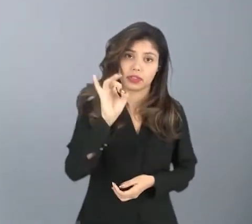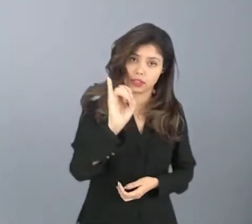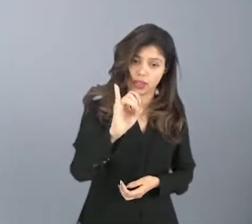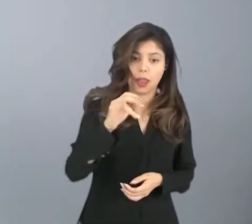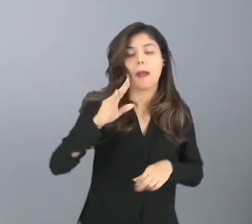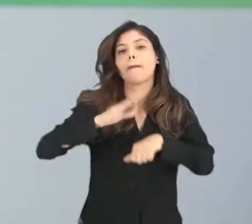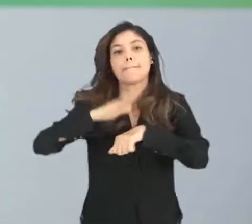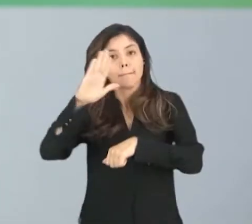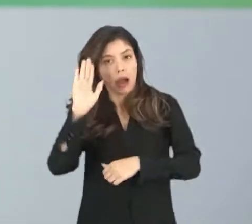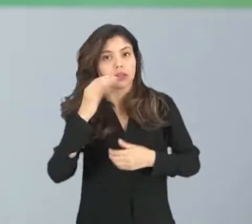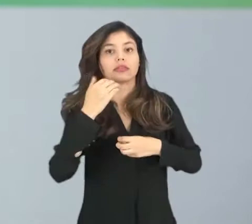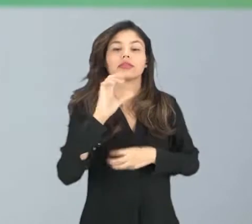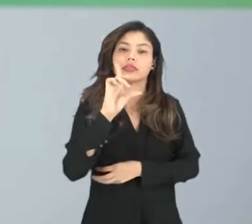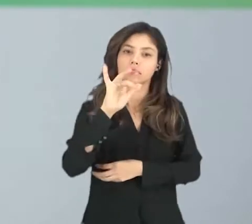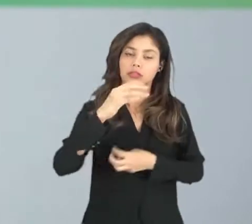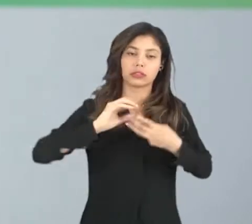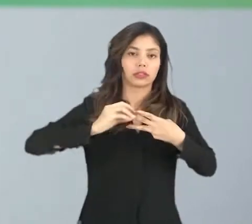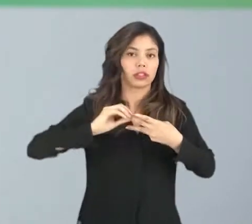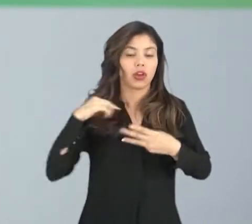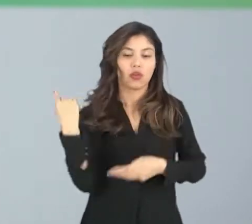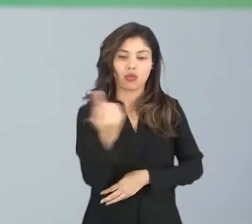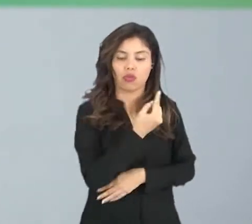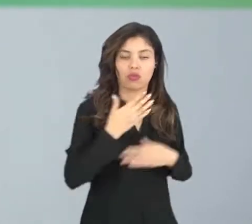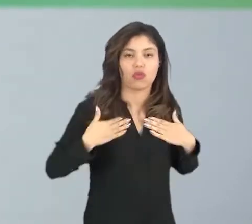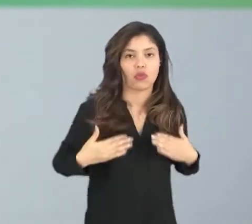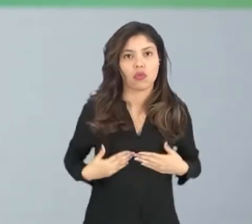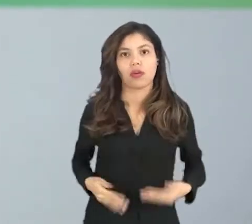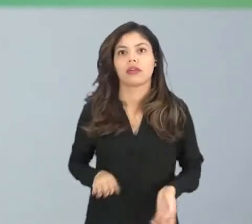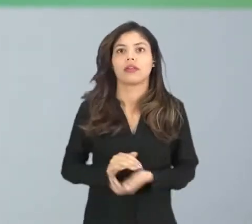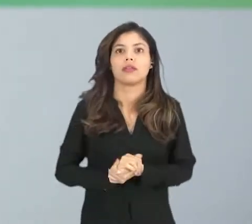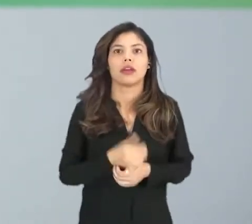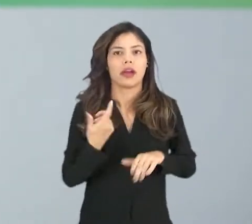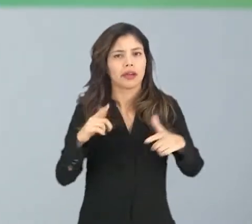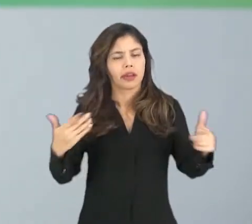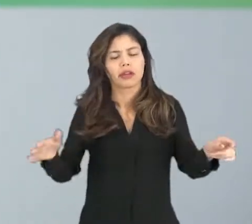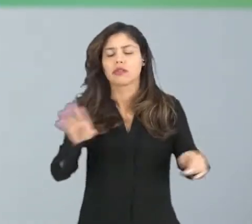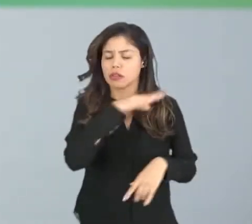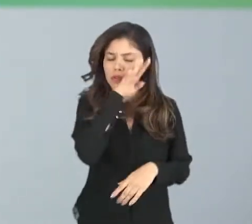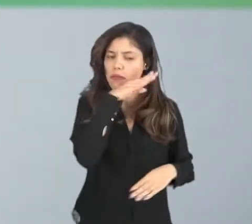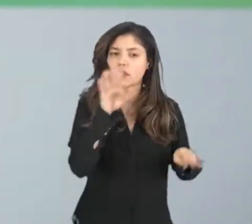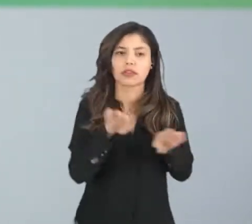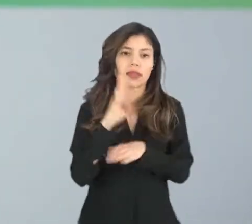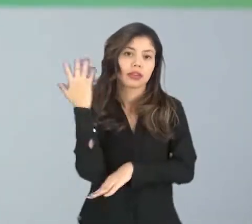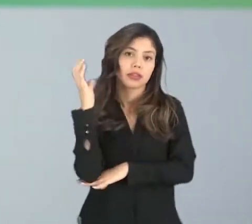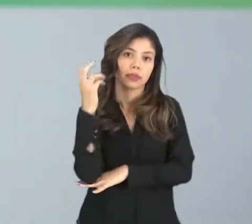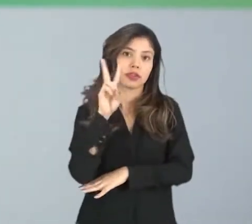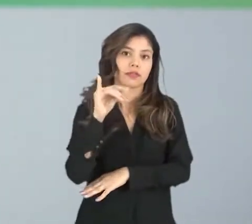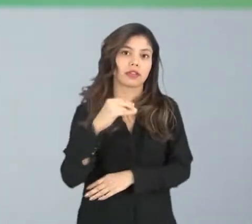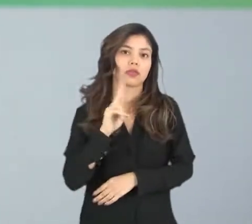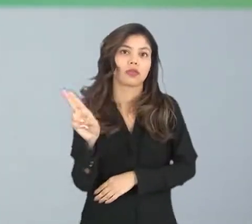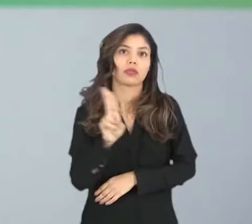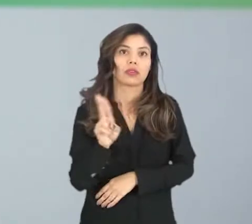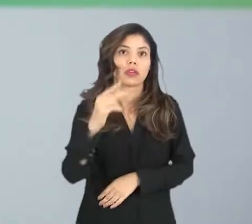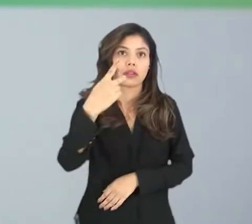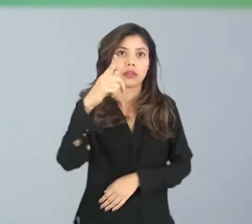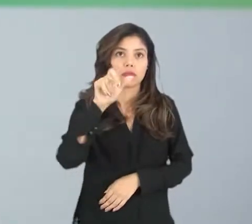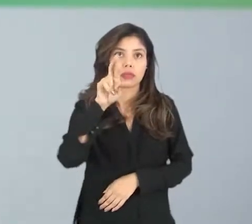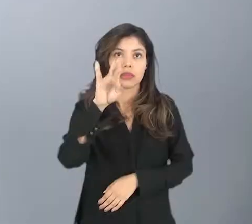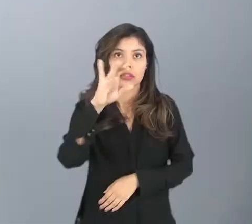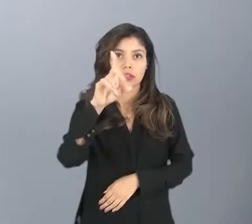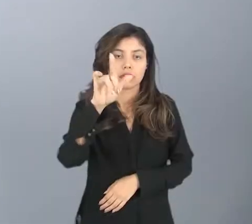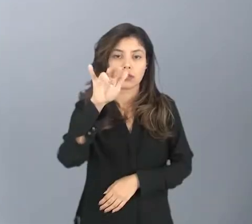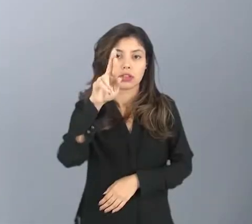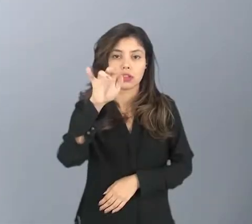possuo muitas células pelo meu corpo, como é o nosso caso, o caso de grande parte dos animais e das plantas, eu vou chamar de seres